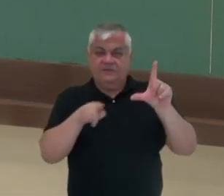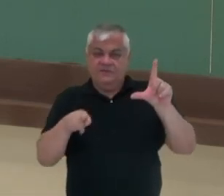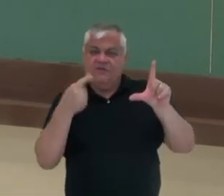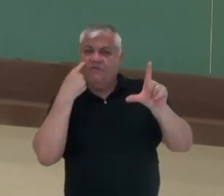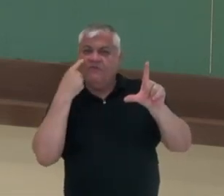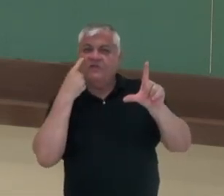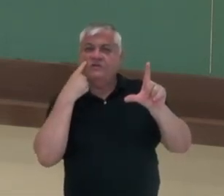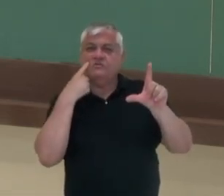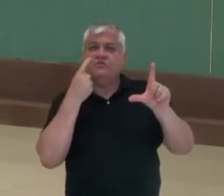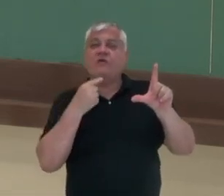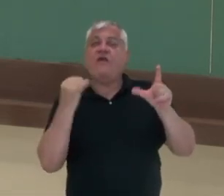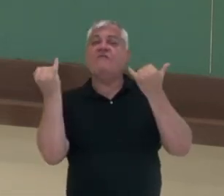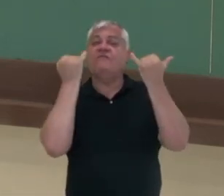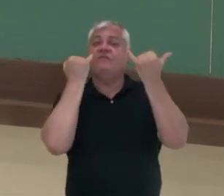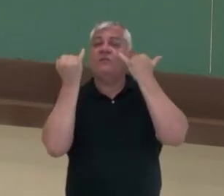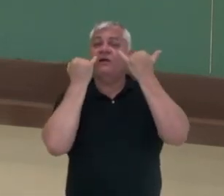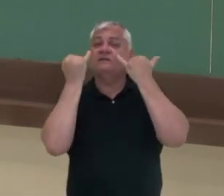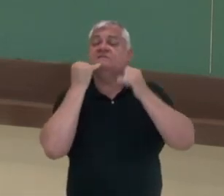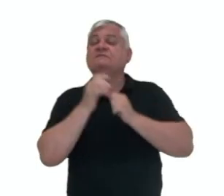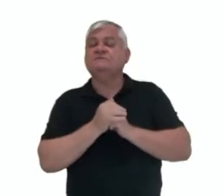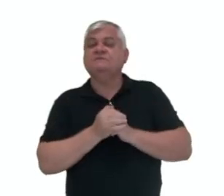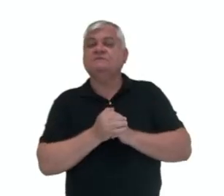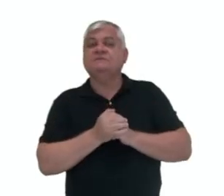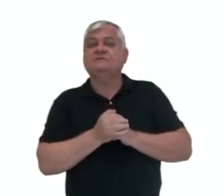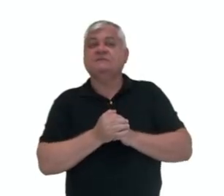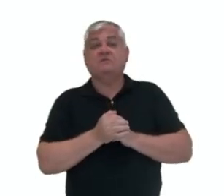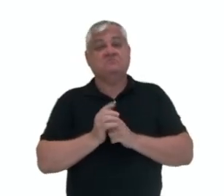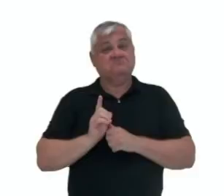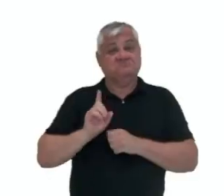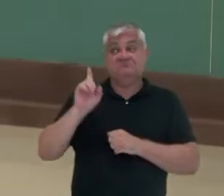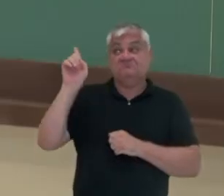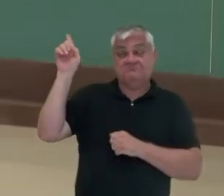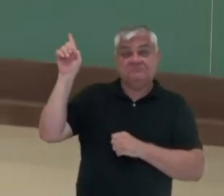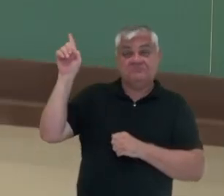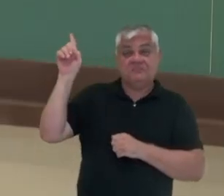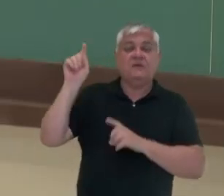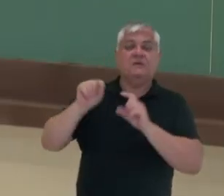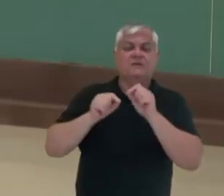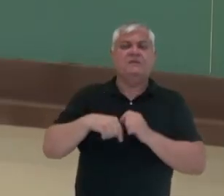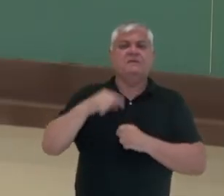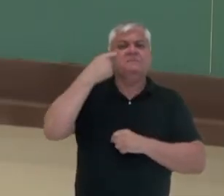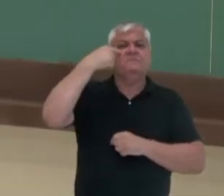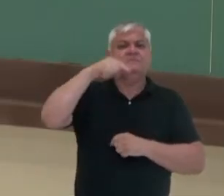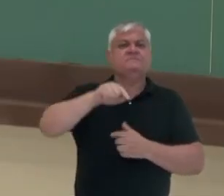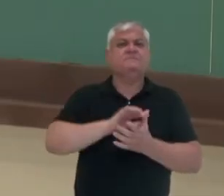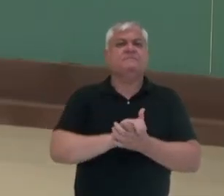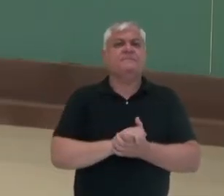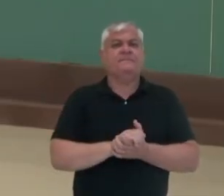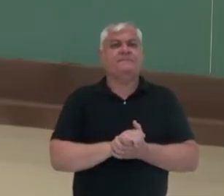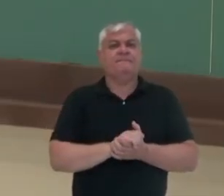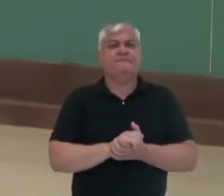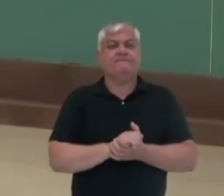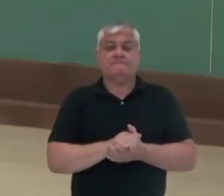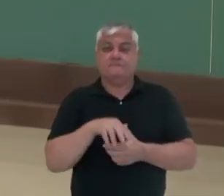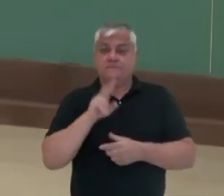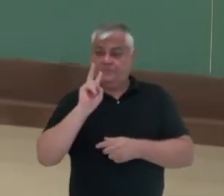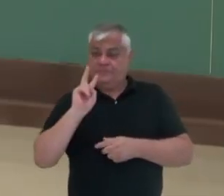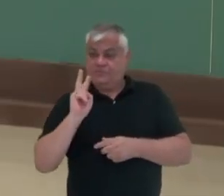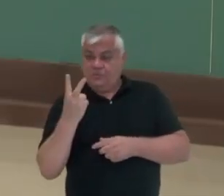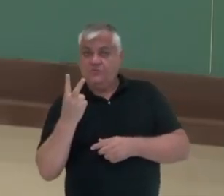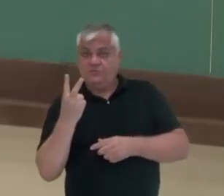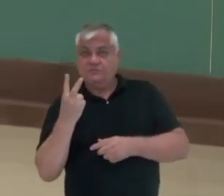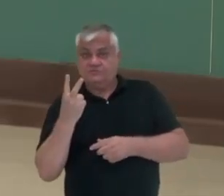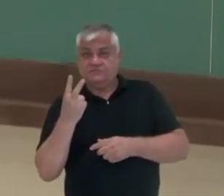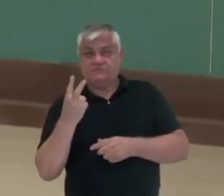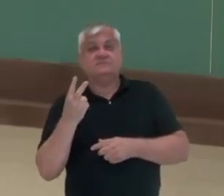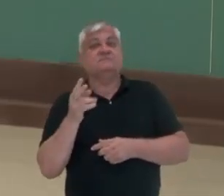quais são os dados que eu tenho, né, pessoal? Nesse caso aqui, nós descobrimos o seguinte, que